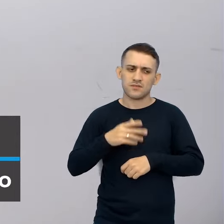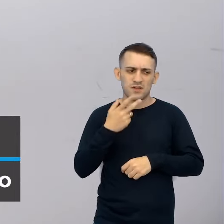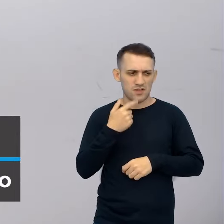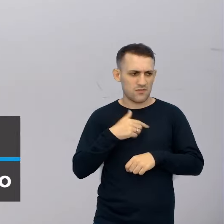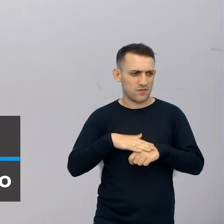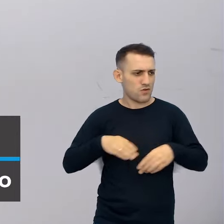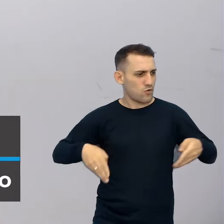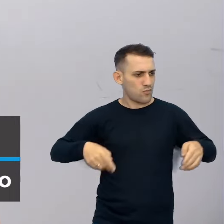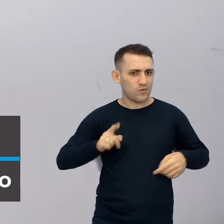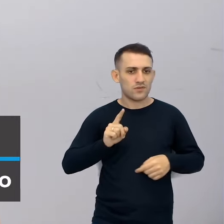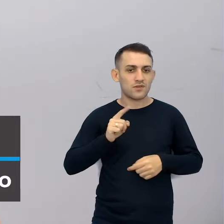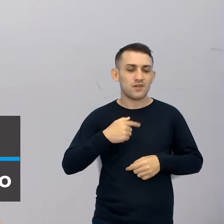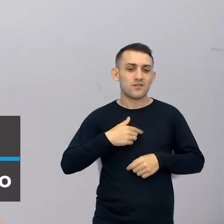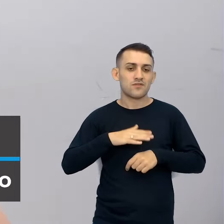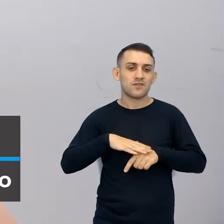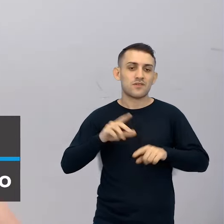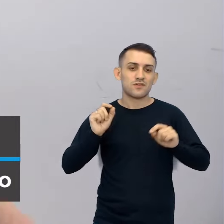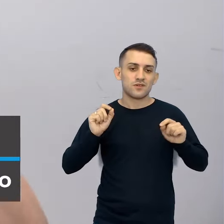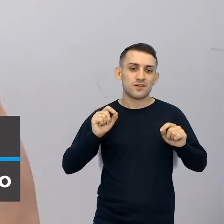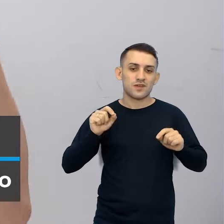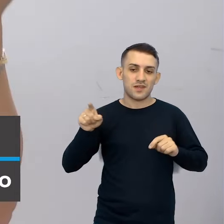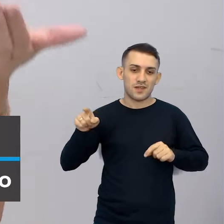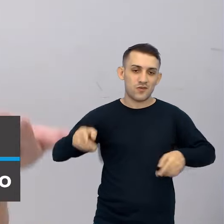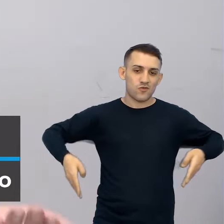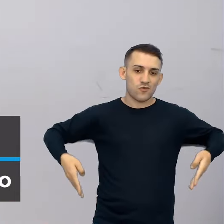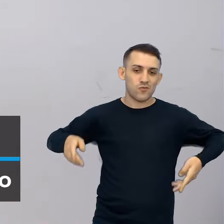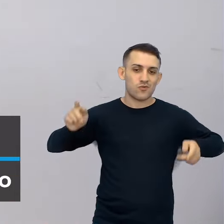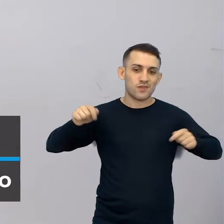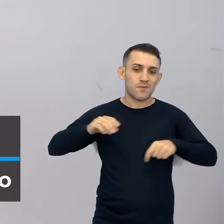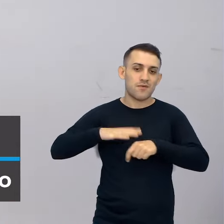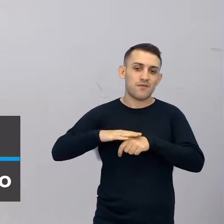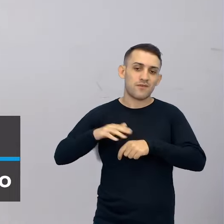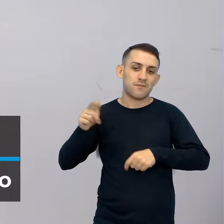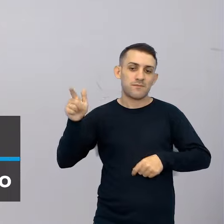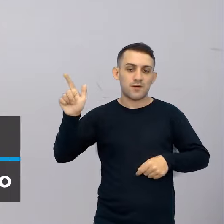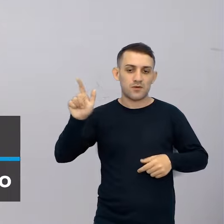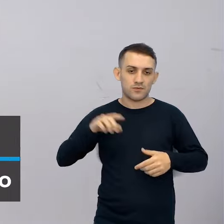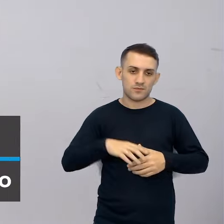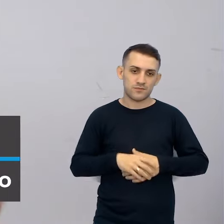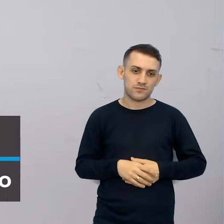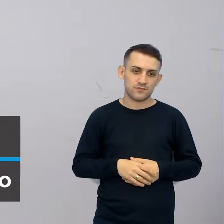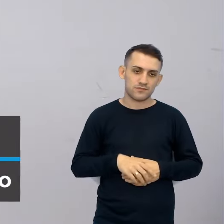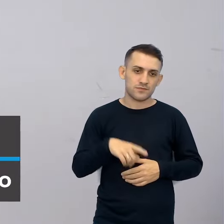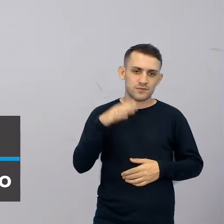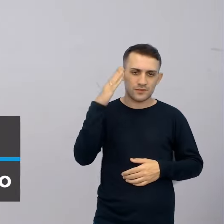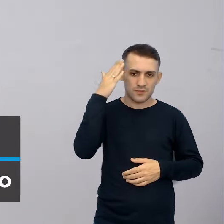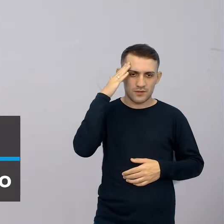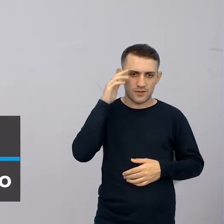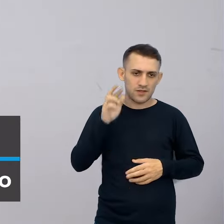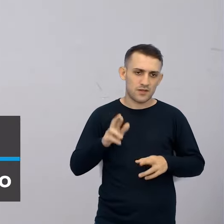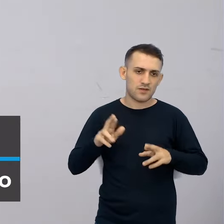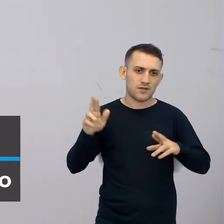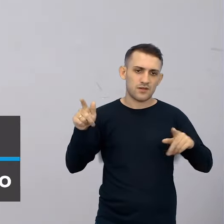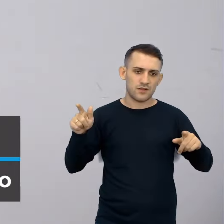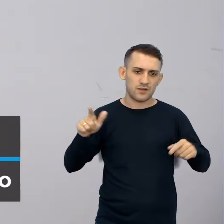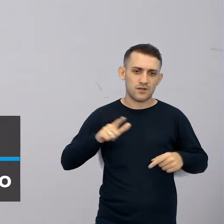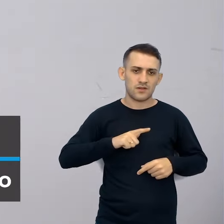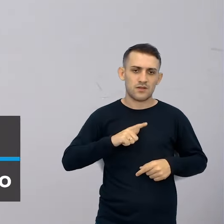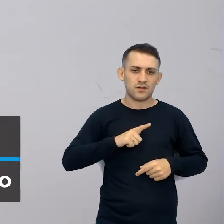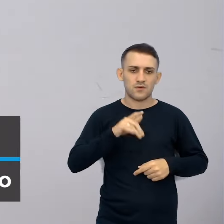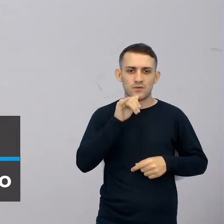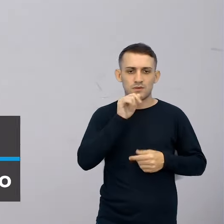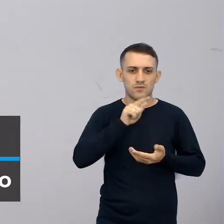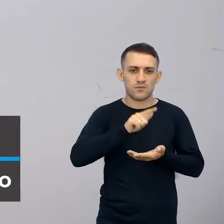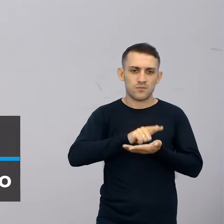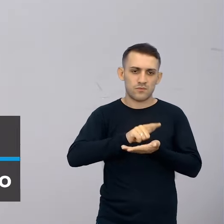robô, ele fala o que o robô vai fazer para o outro. Olha que legal. Você entende a diferença? Então ele pega lá um